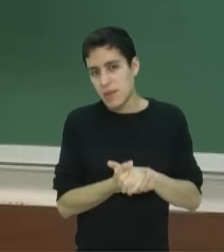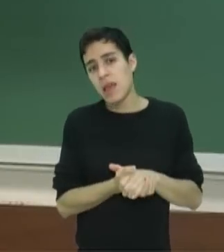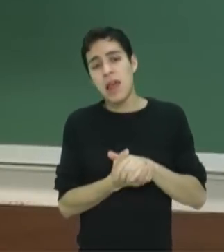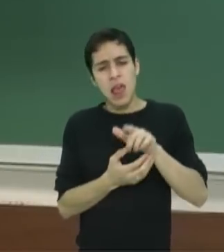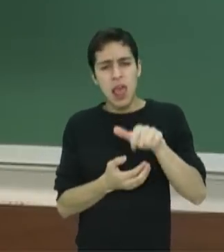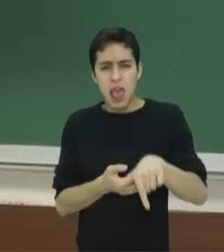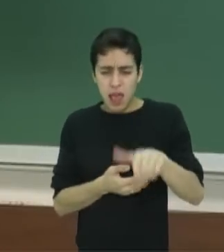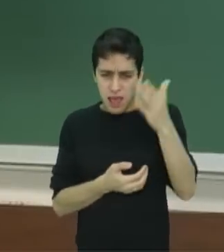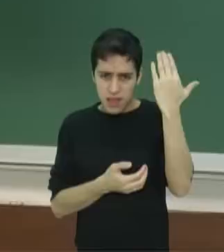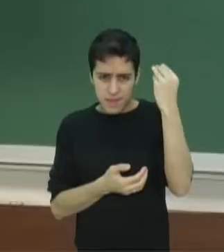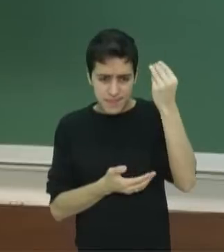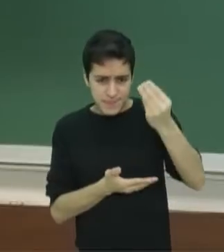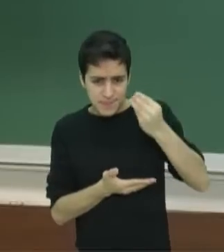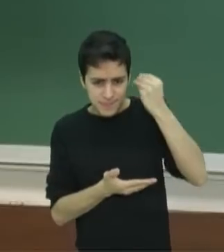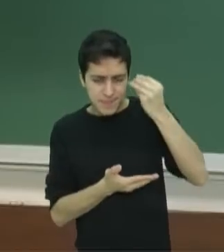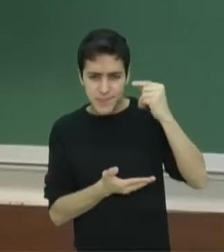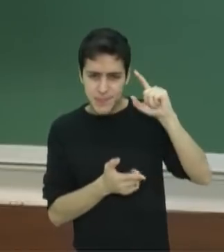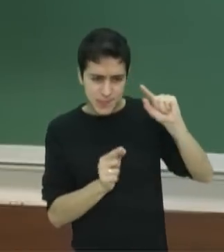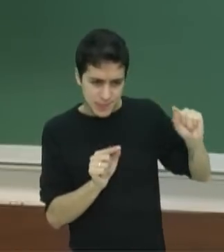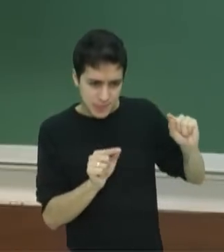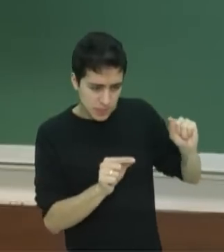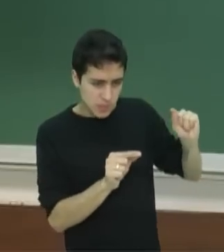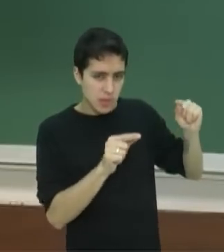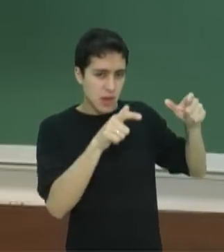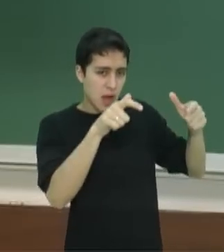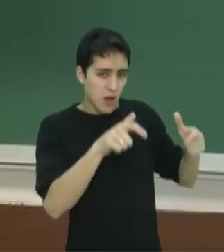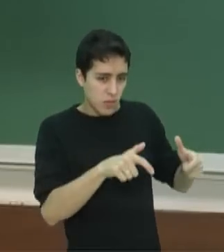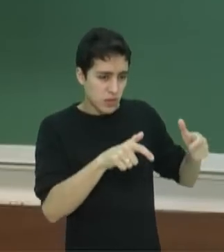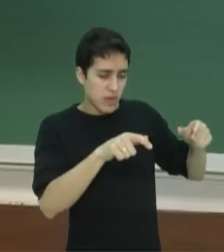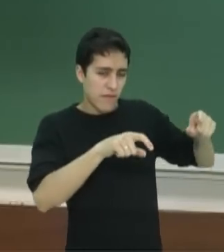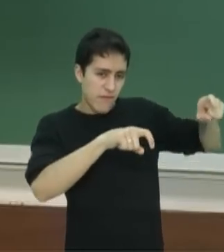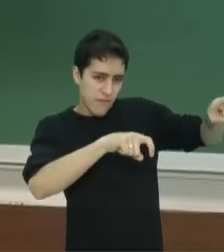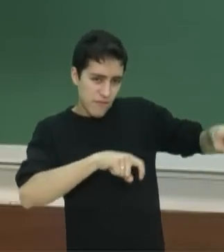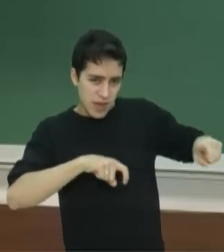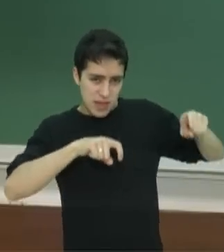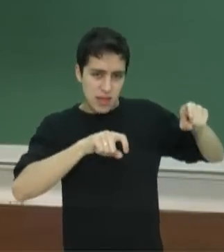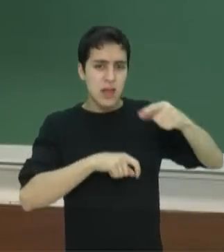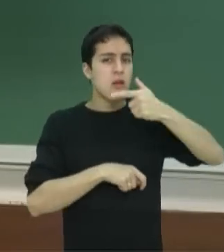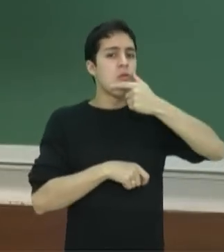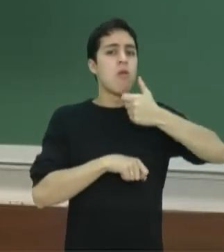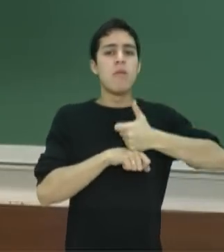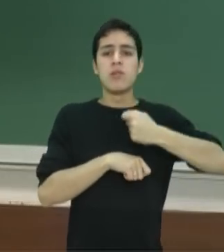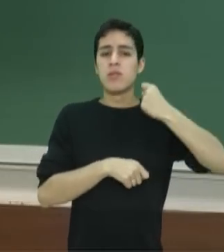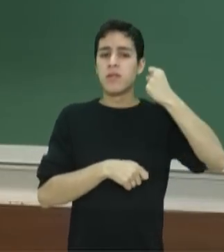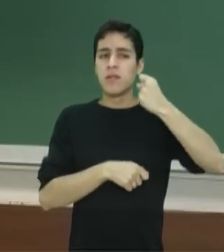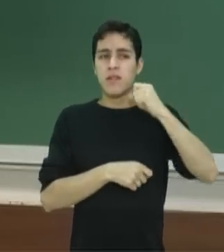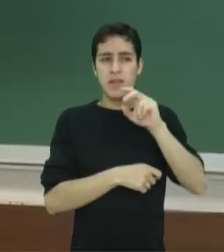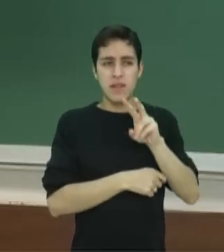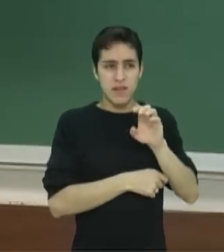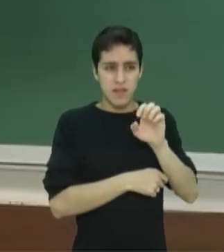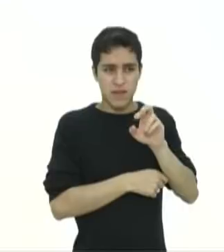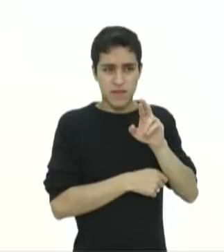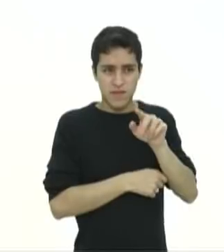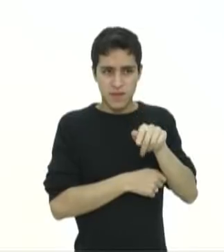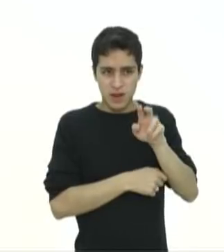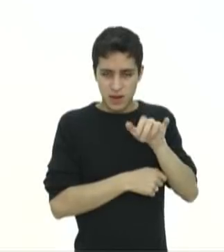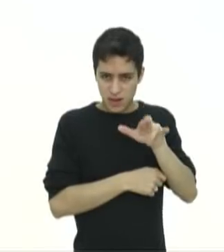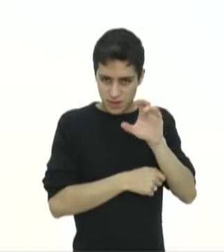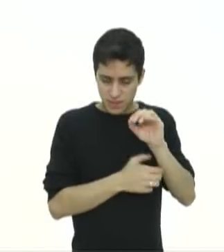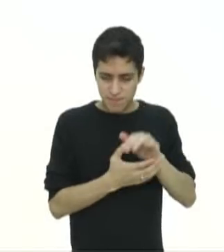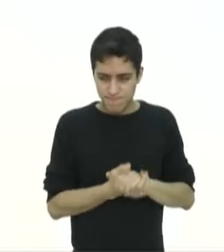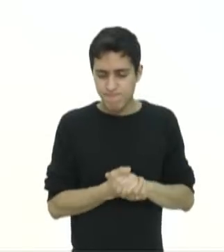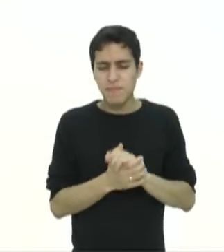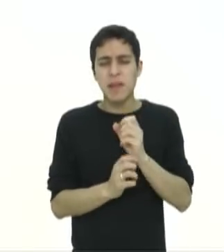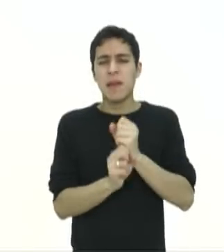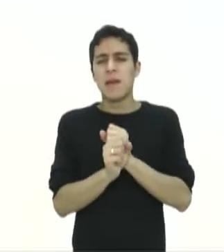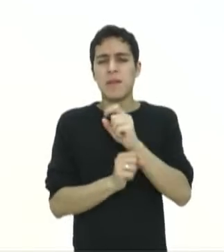dirigida numa fazenda que pertencia a um senador, chamado senador Vergueiro. Em 1847,